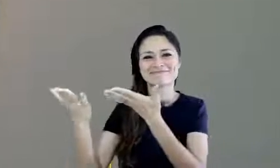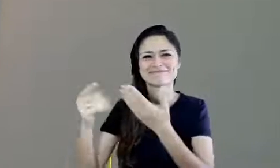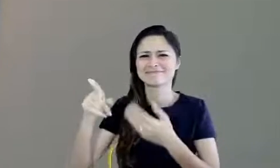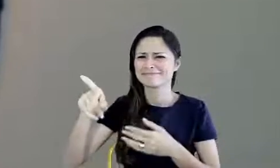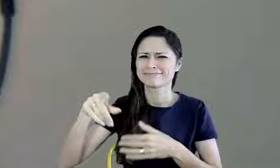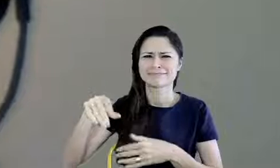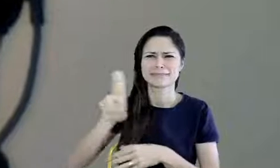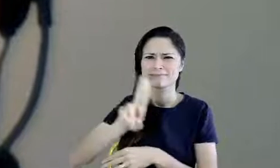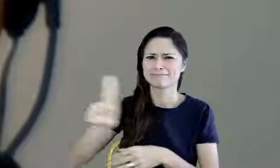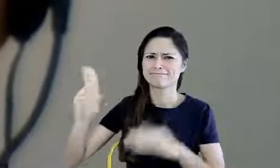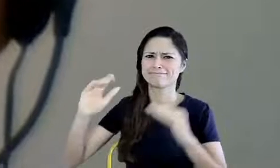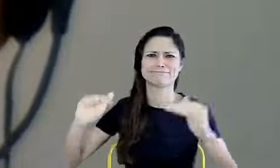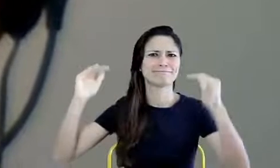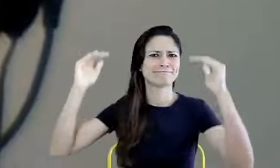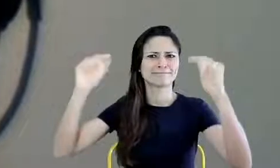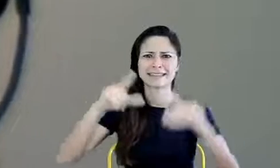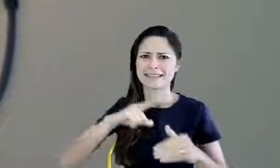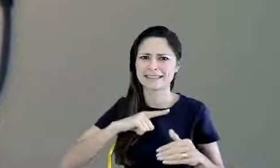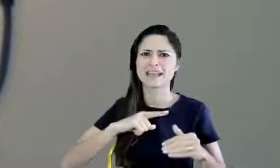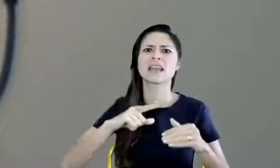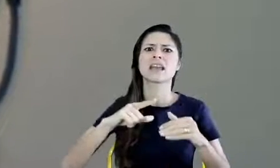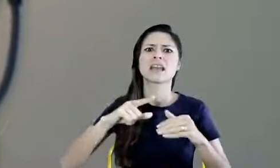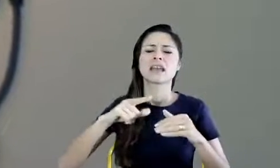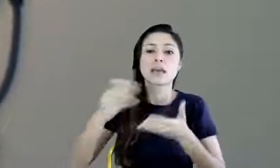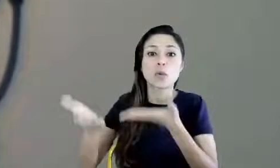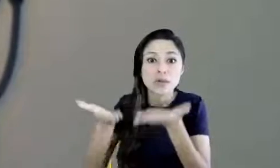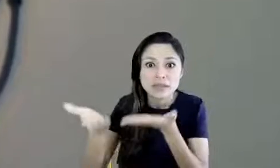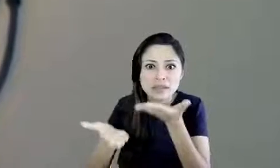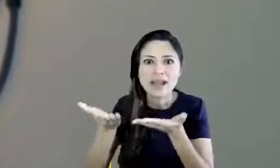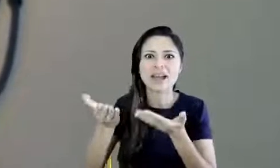temos na doença inflamatória intestinal do Brasil.